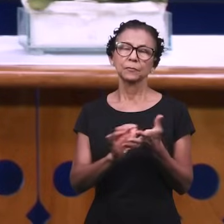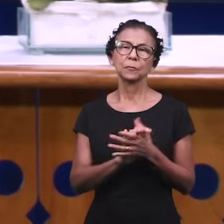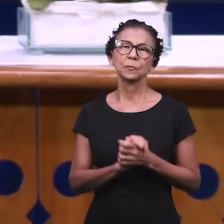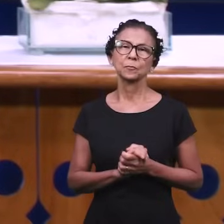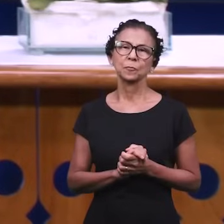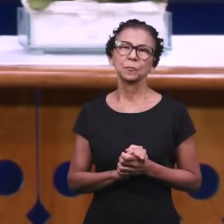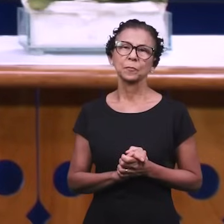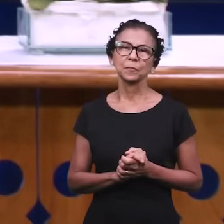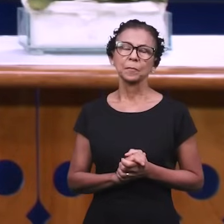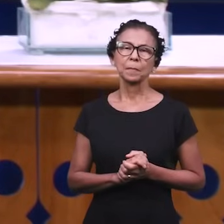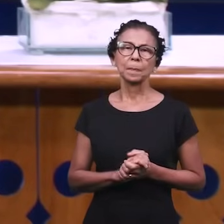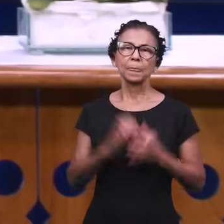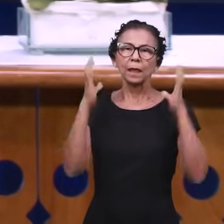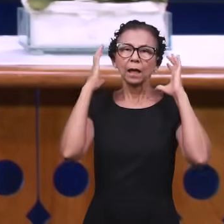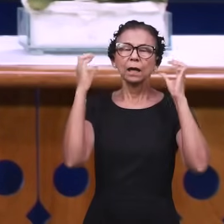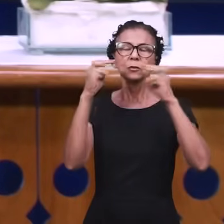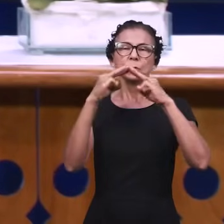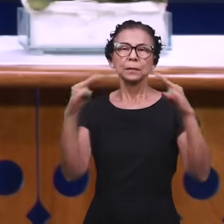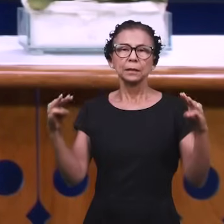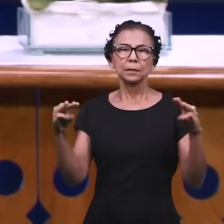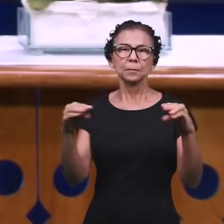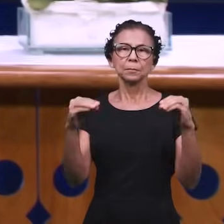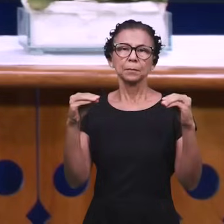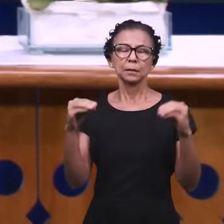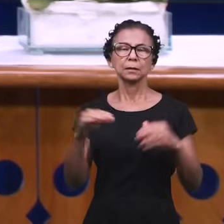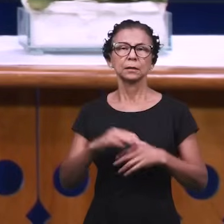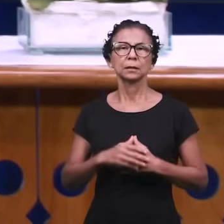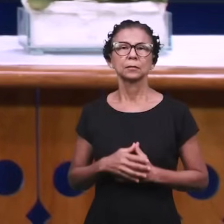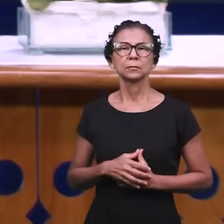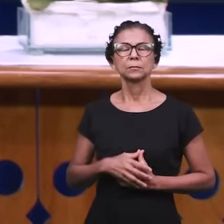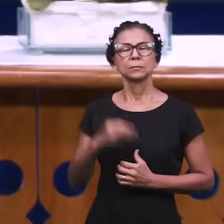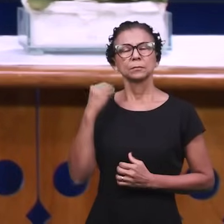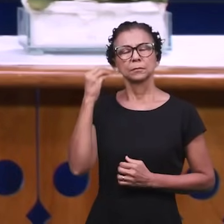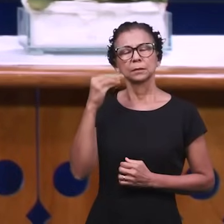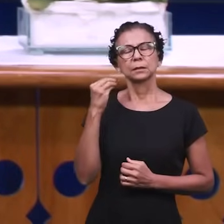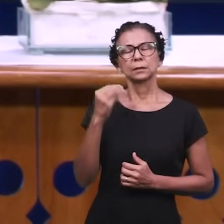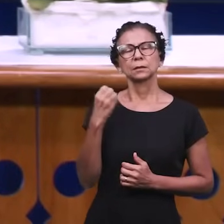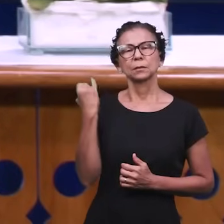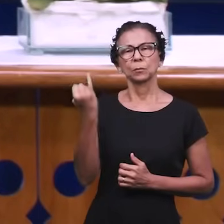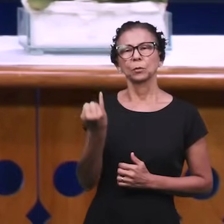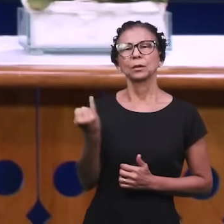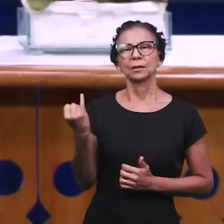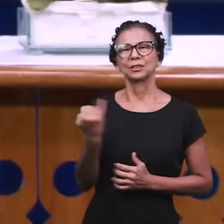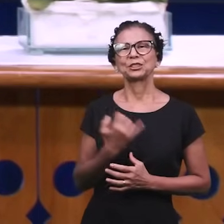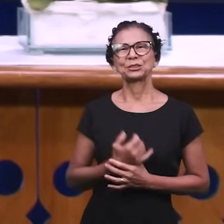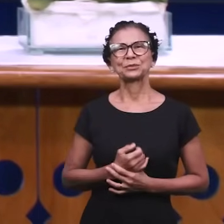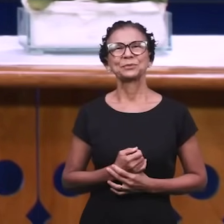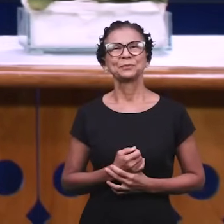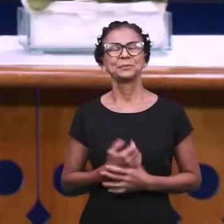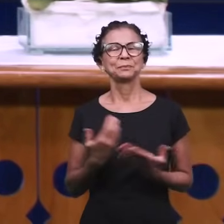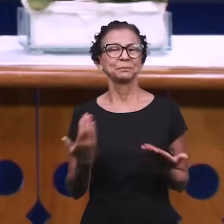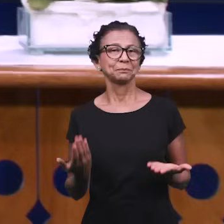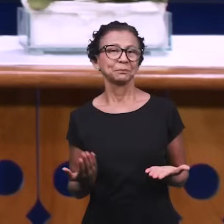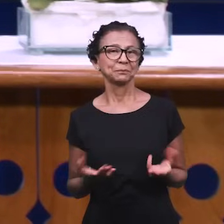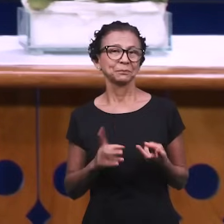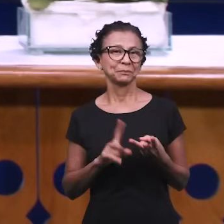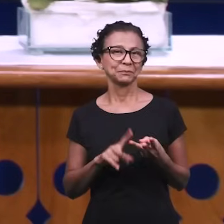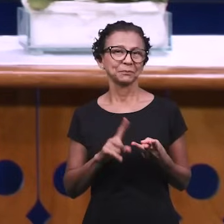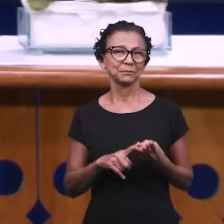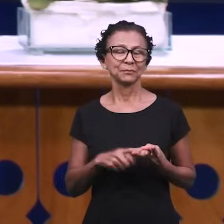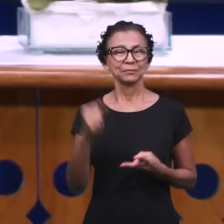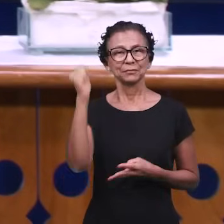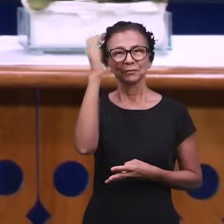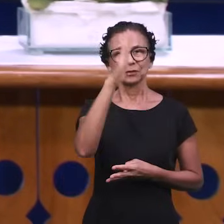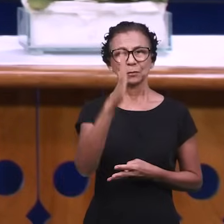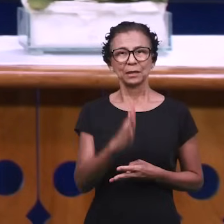transmita para a Rádio Manaim a sua experiência, que será de grande edificação para as nossas vidas. E por final, quem